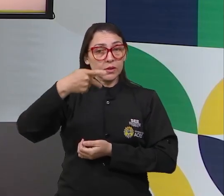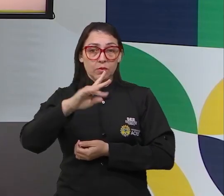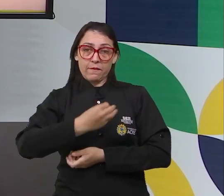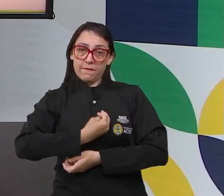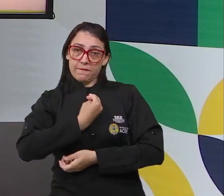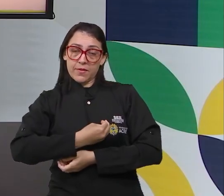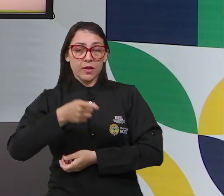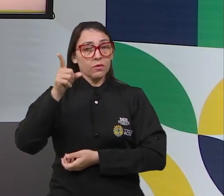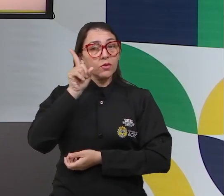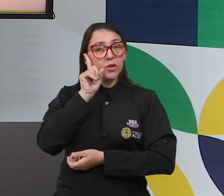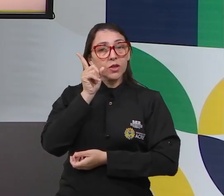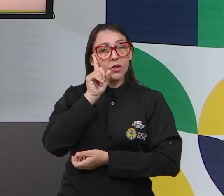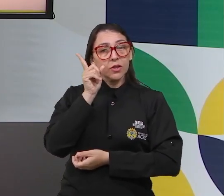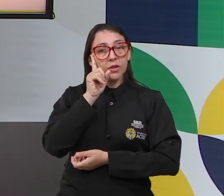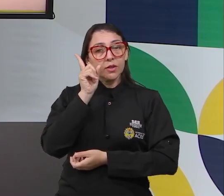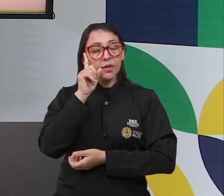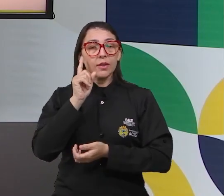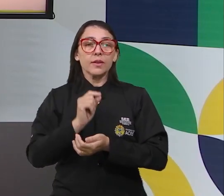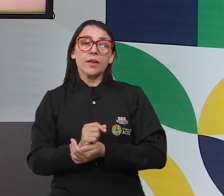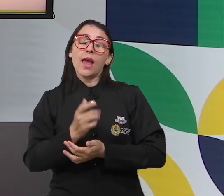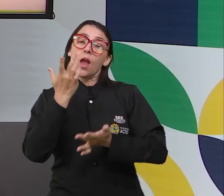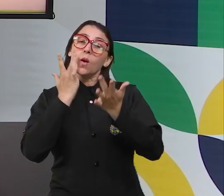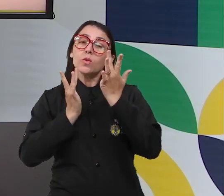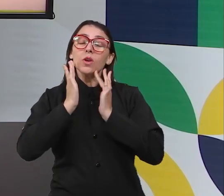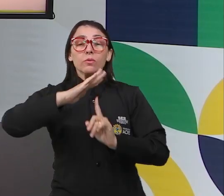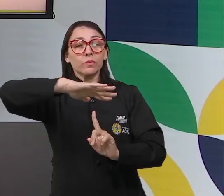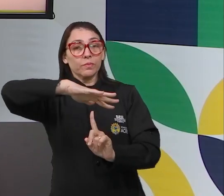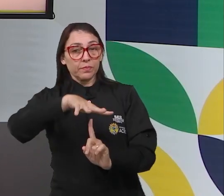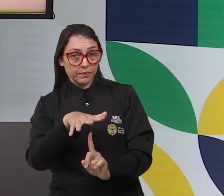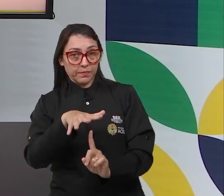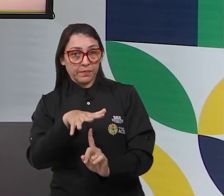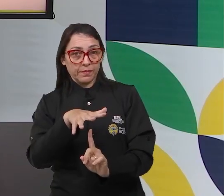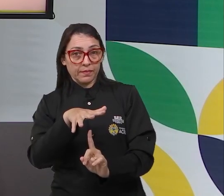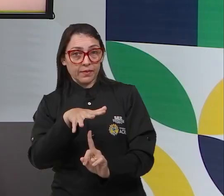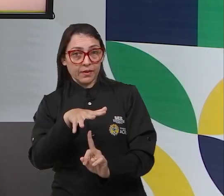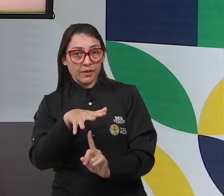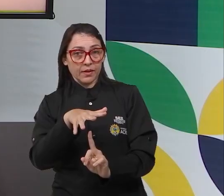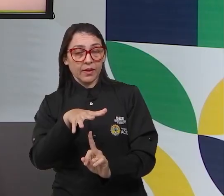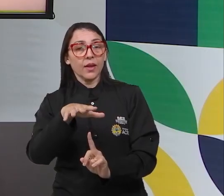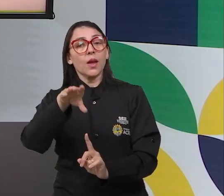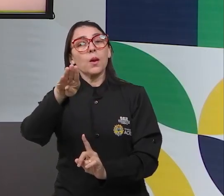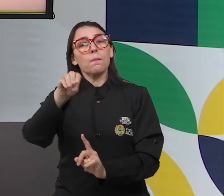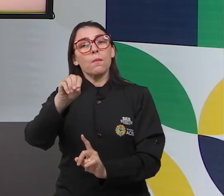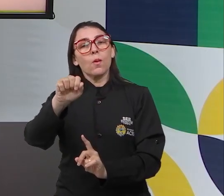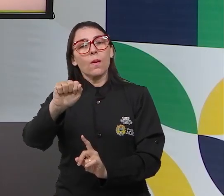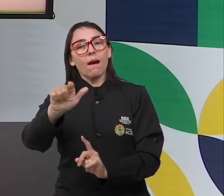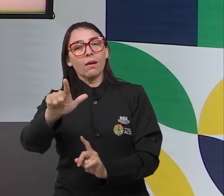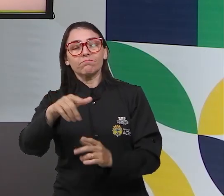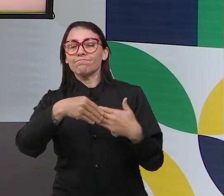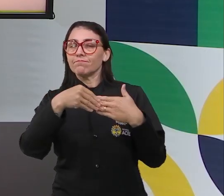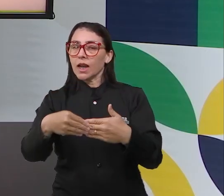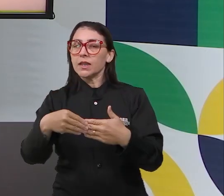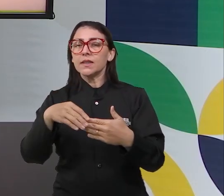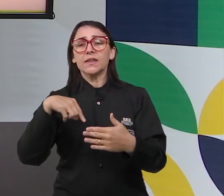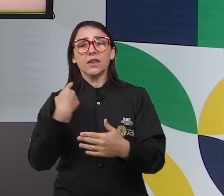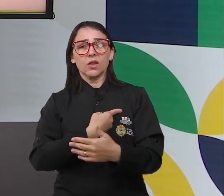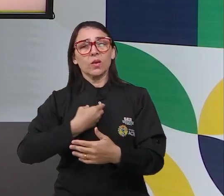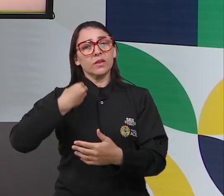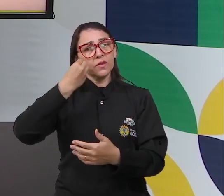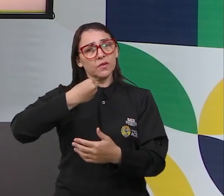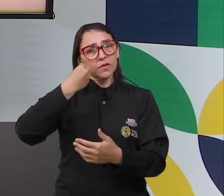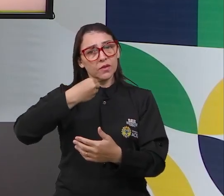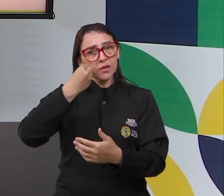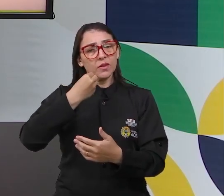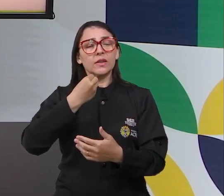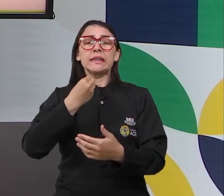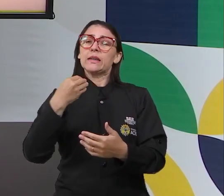vida cotidiana. Então isso é o teatro oprimido, né? É isso que Augusto Boal traz, que nós vivemos